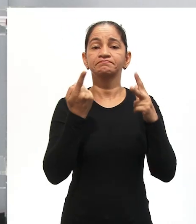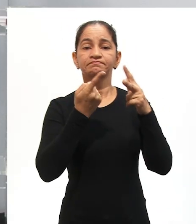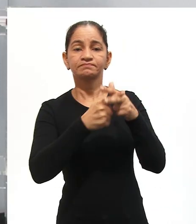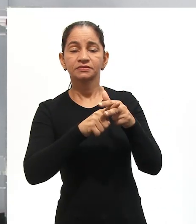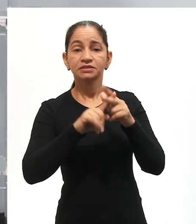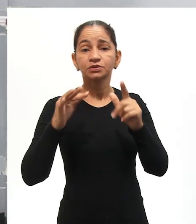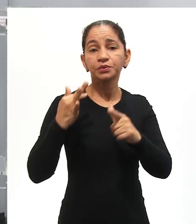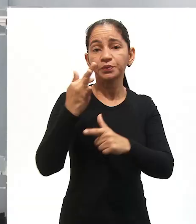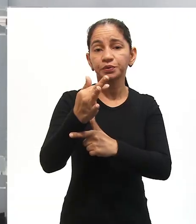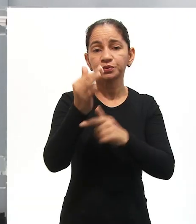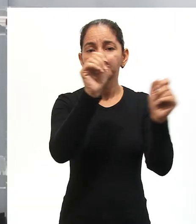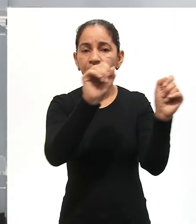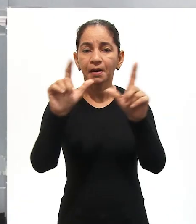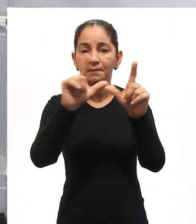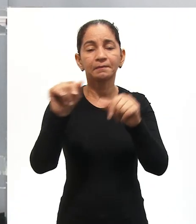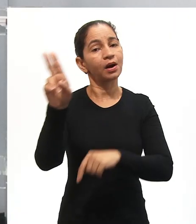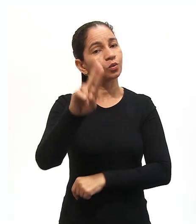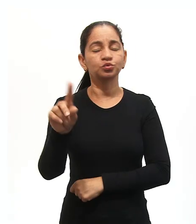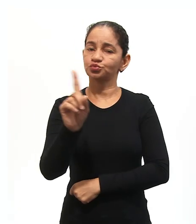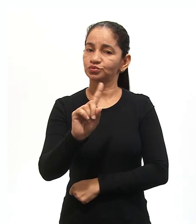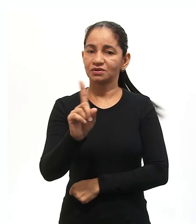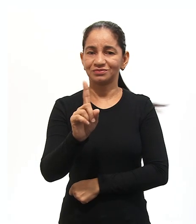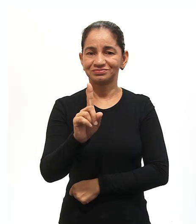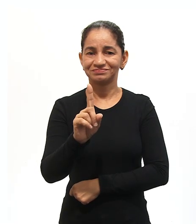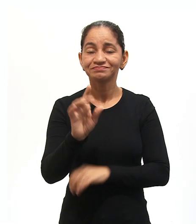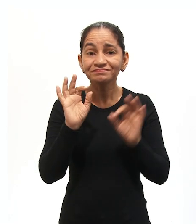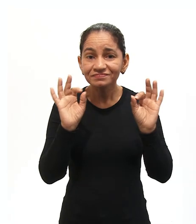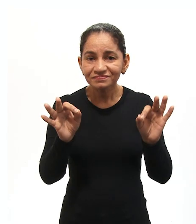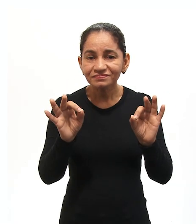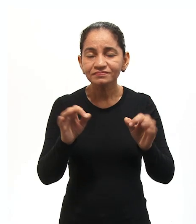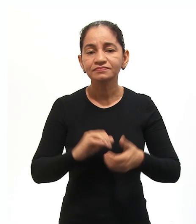não replicar isso em futuros projetos, tá bom?